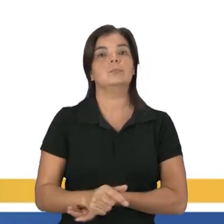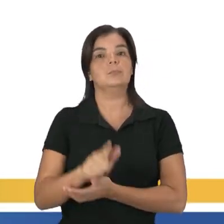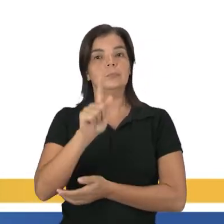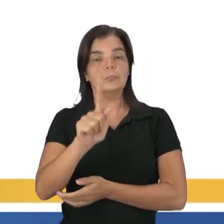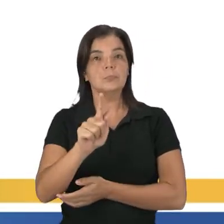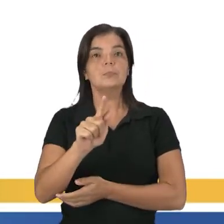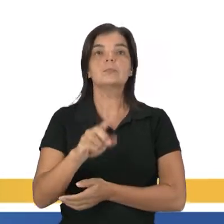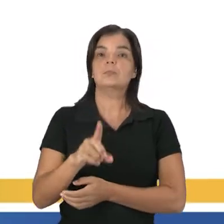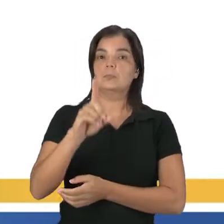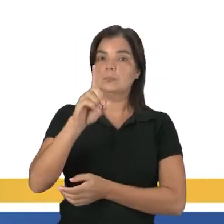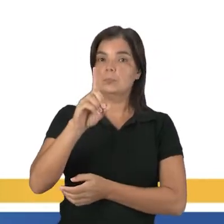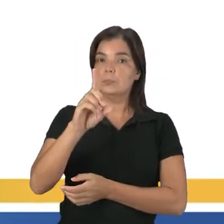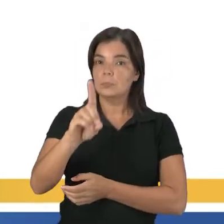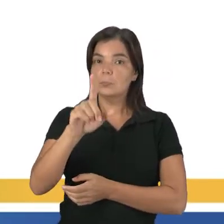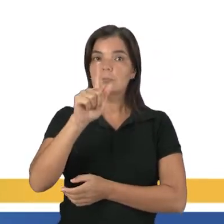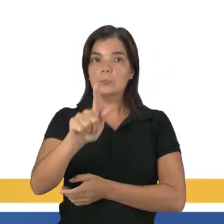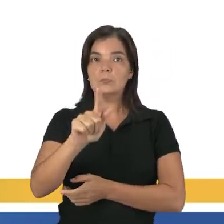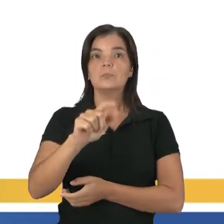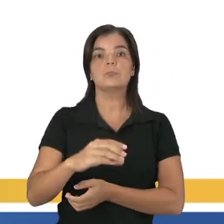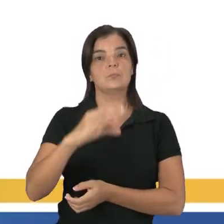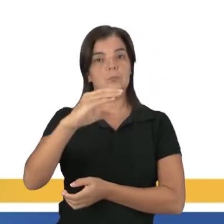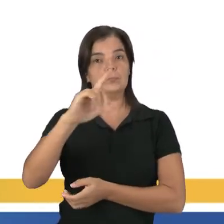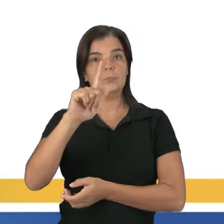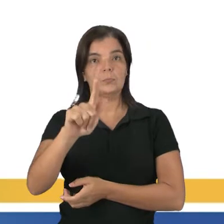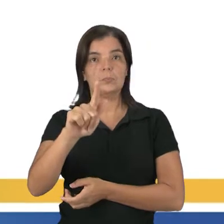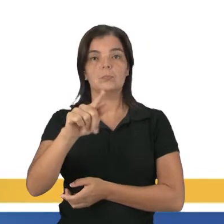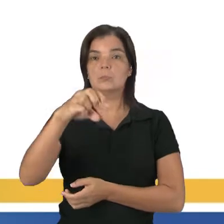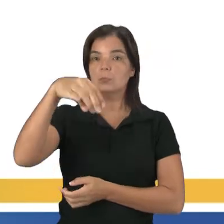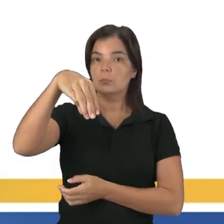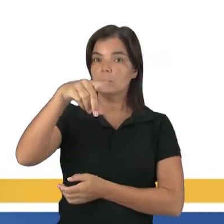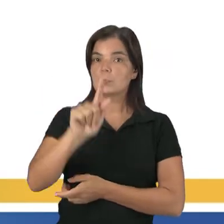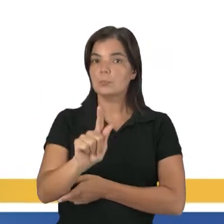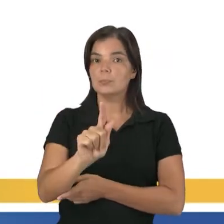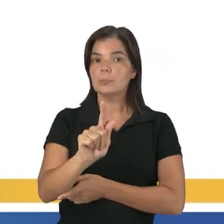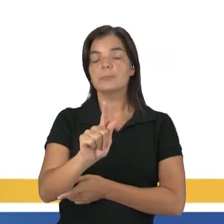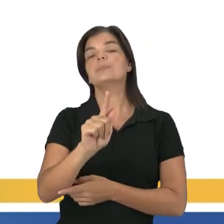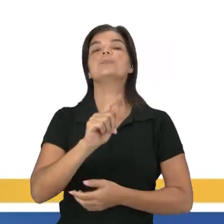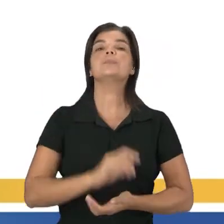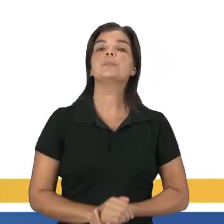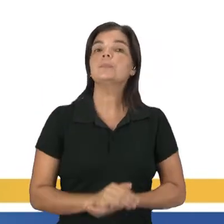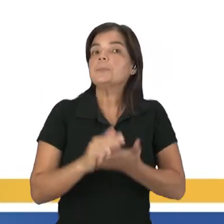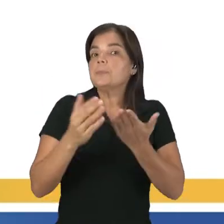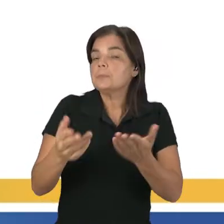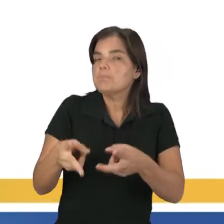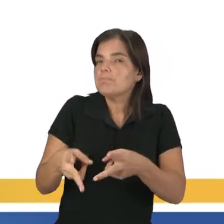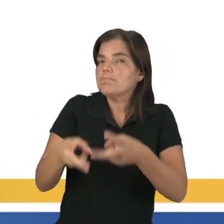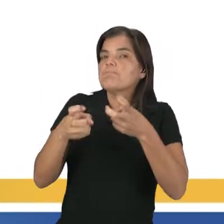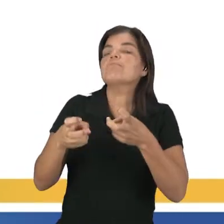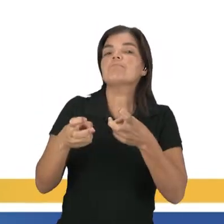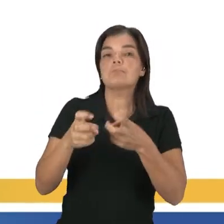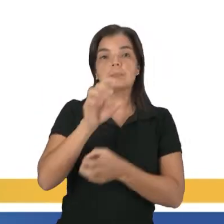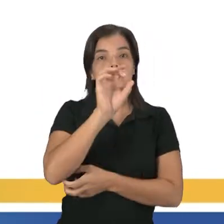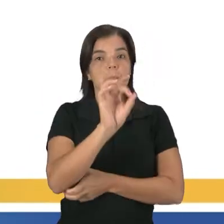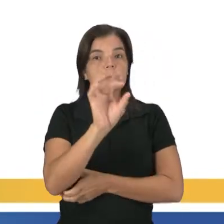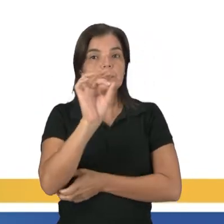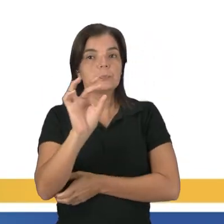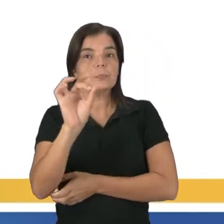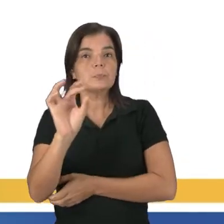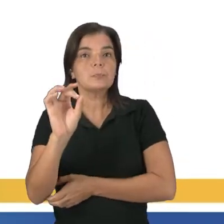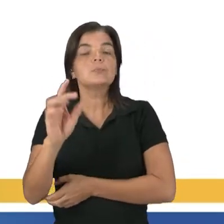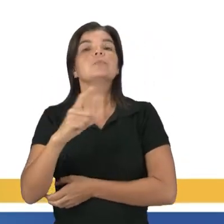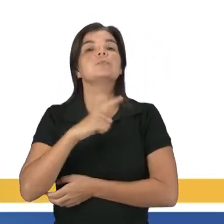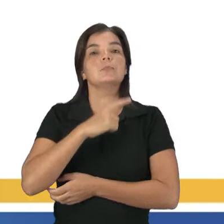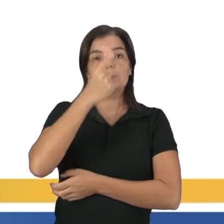grama, decagrama, né? Centigrama e miligrama. Então, a gente percebe que para cada um deles tem